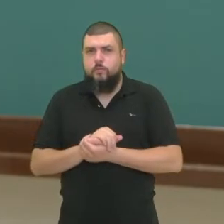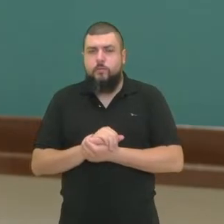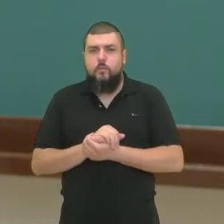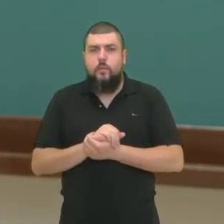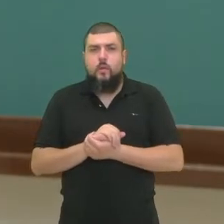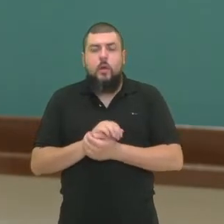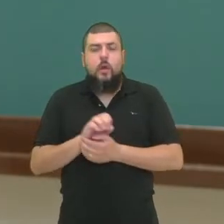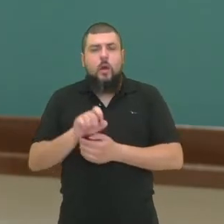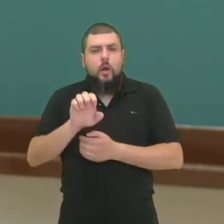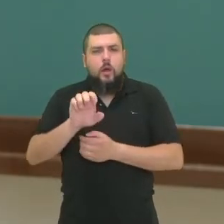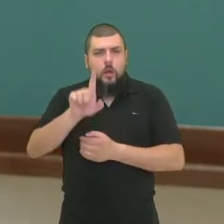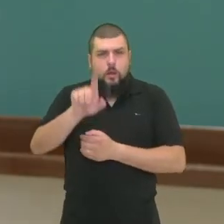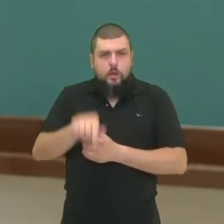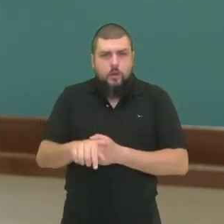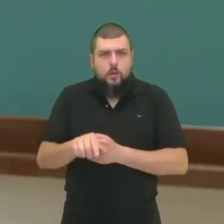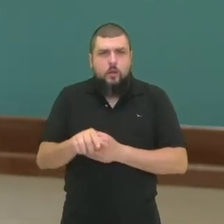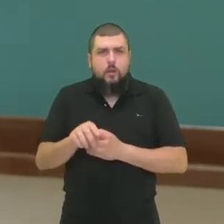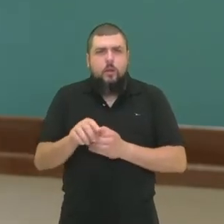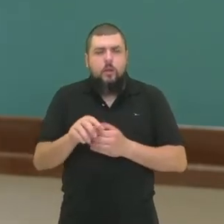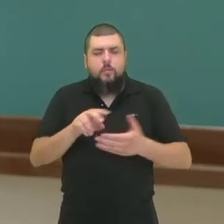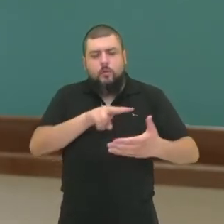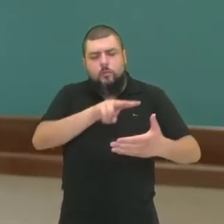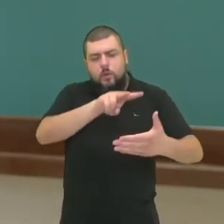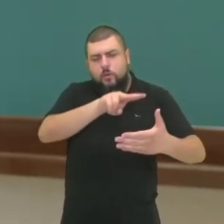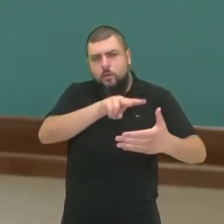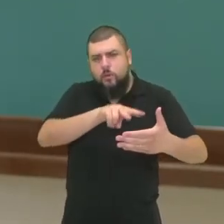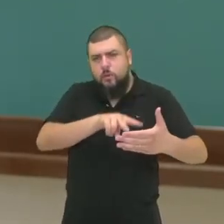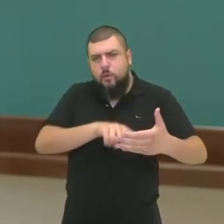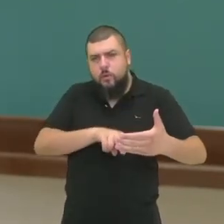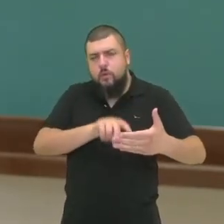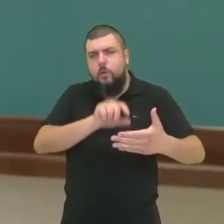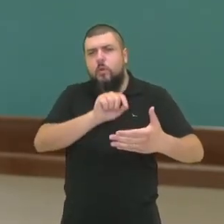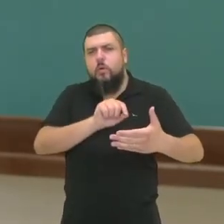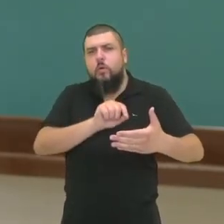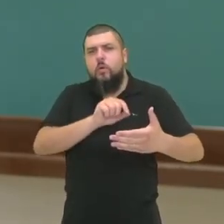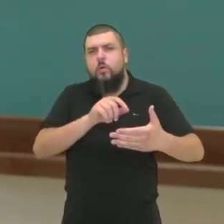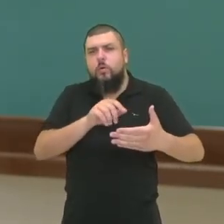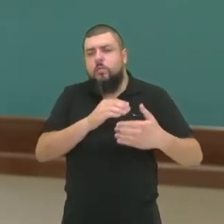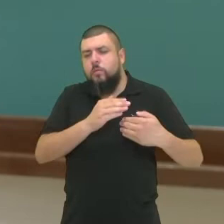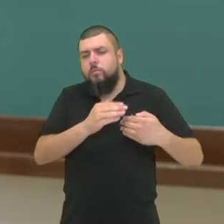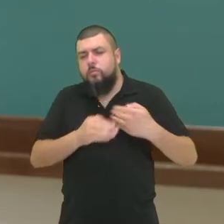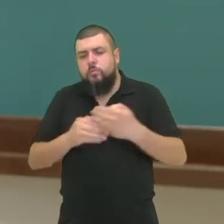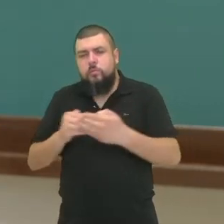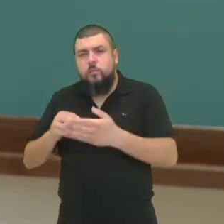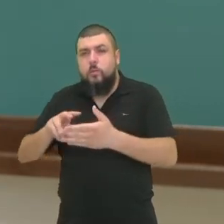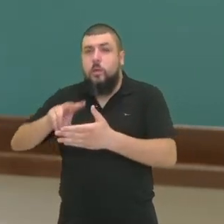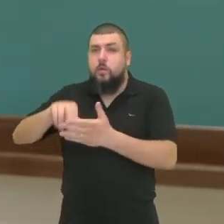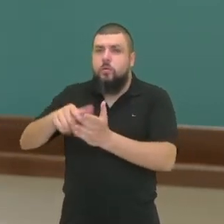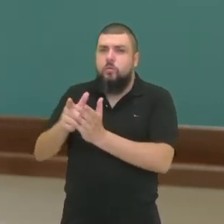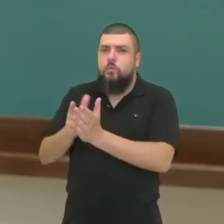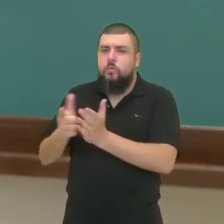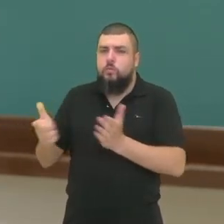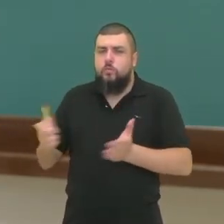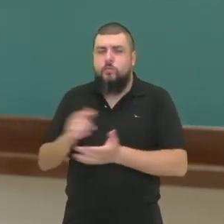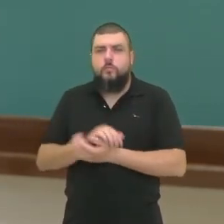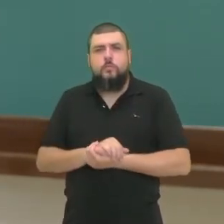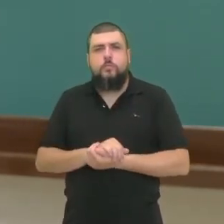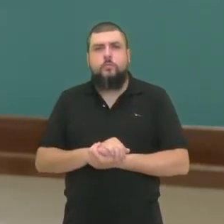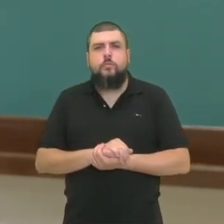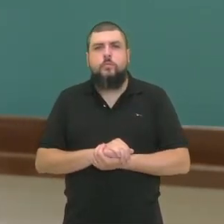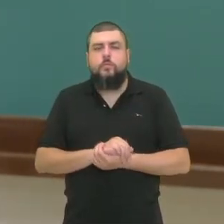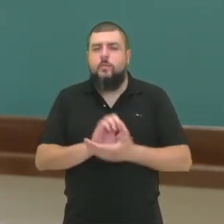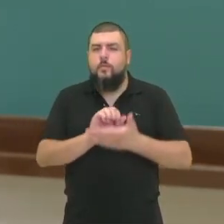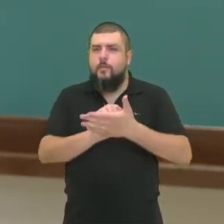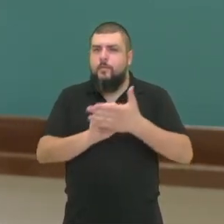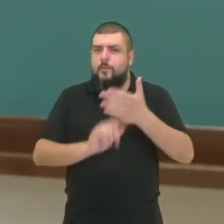Um convite ao leitor para uma introdução ao periódico. Com isso, atividade 2. Vamos